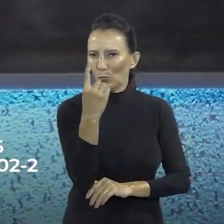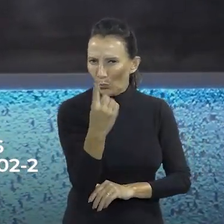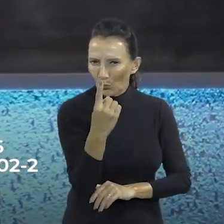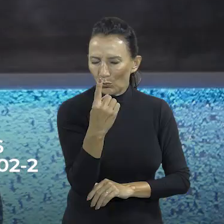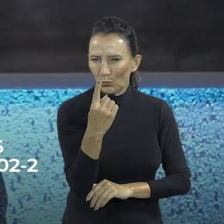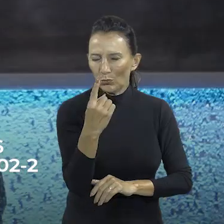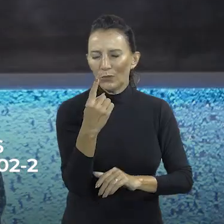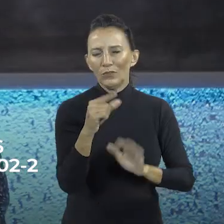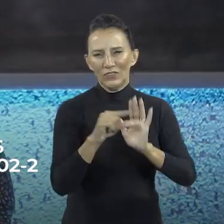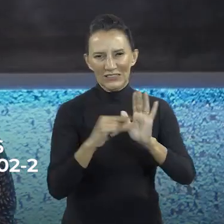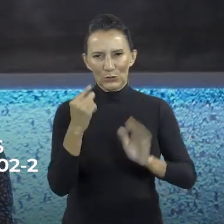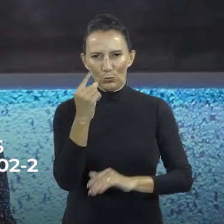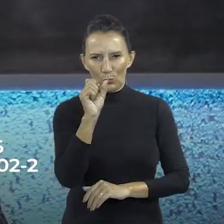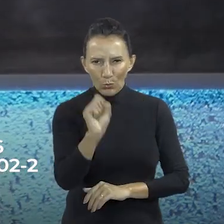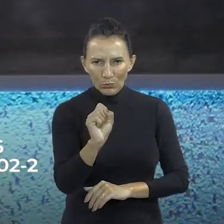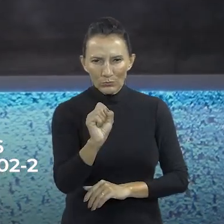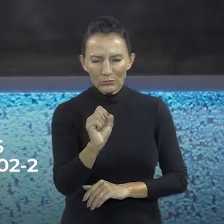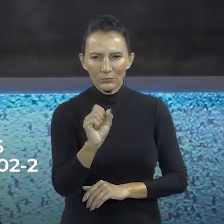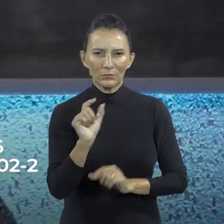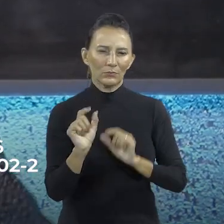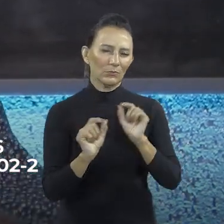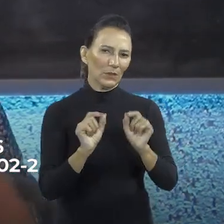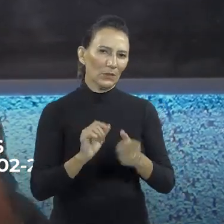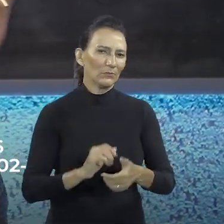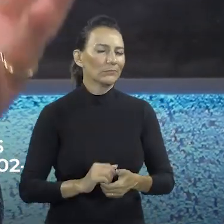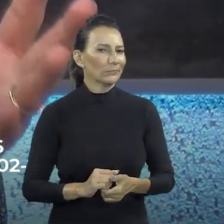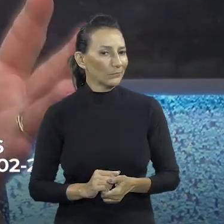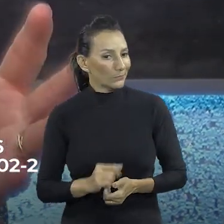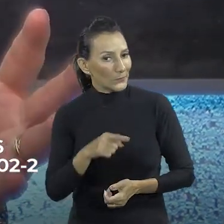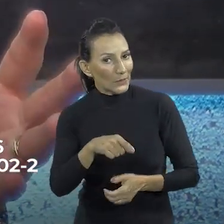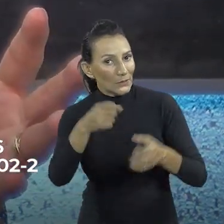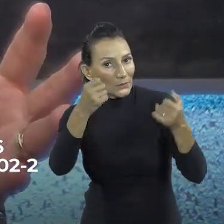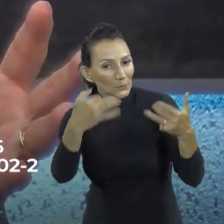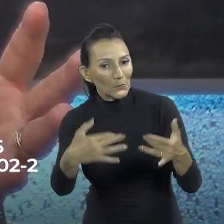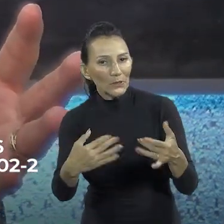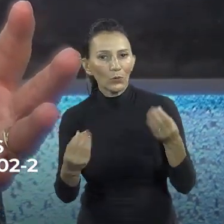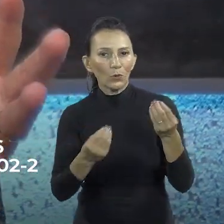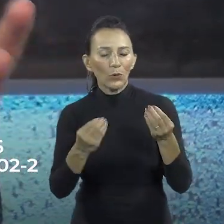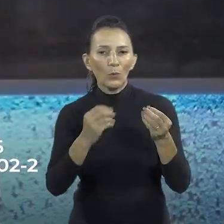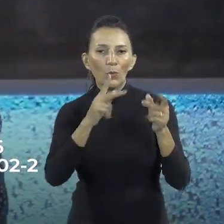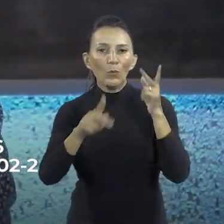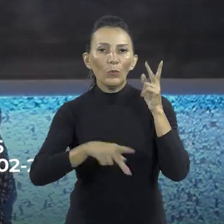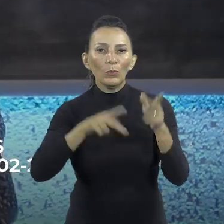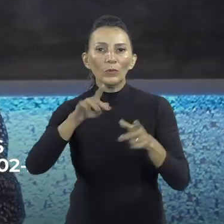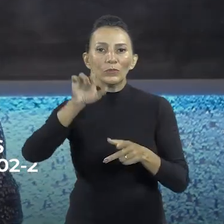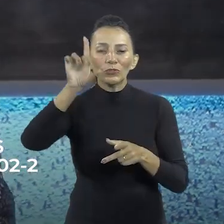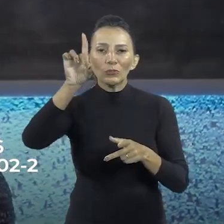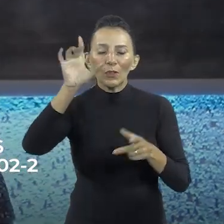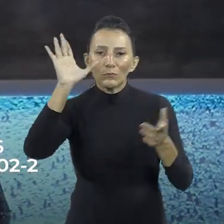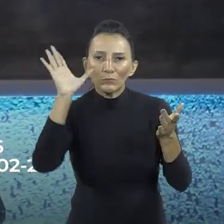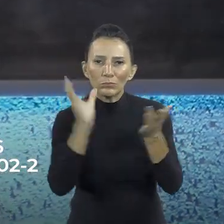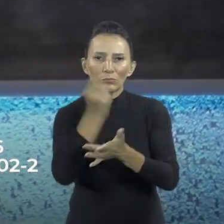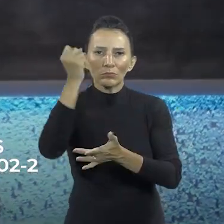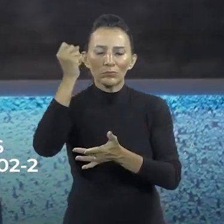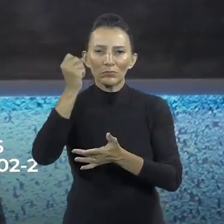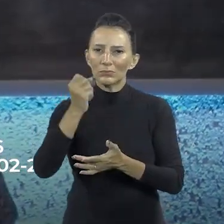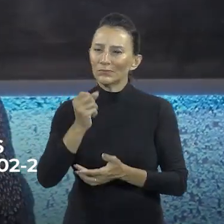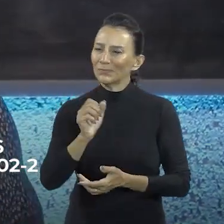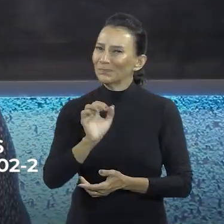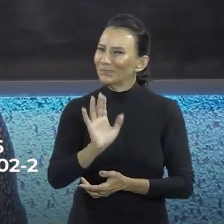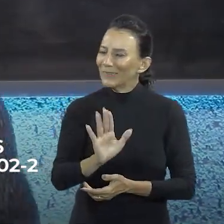versículo 8, era sobre o arrebatamento da igreja. Mas acontece que os apóstolos